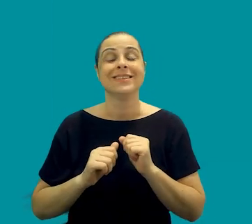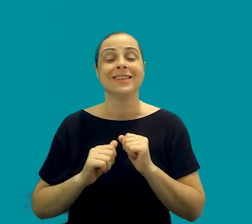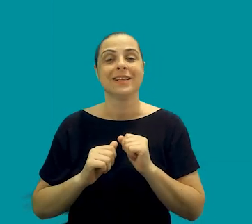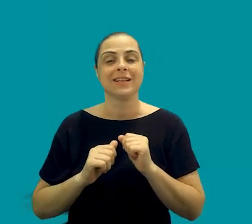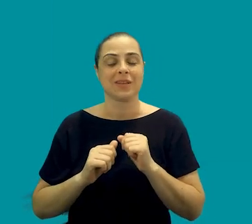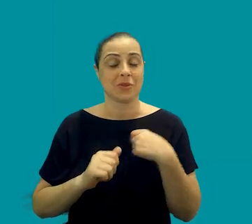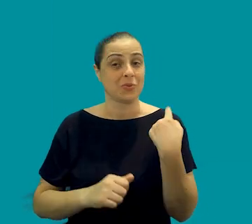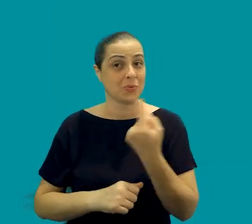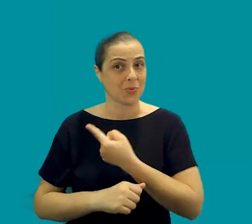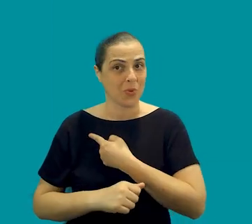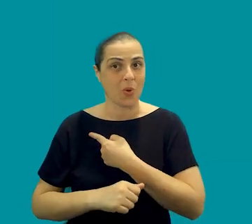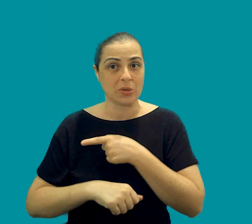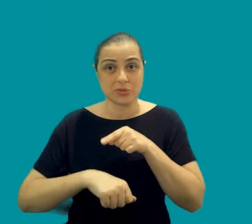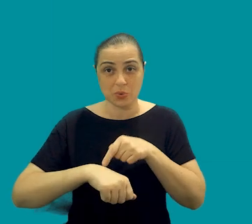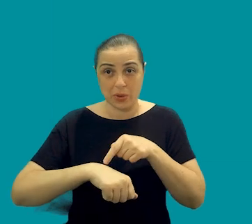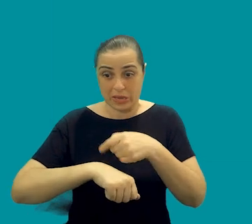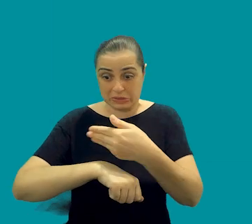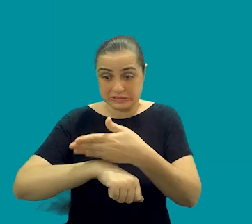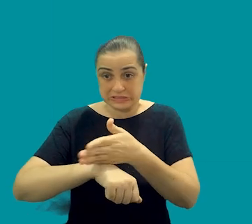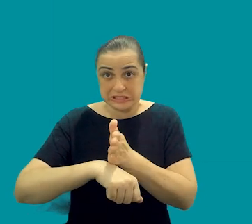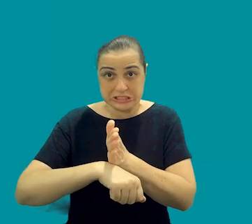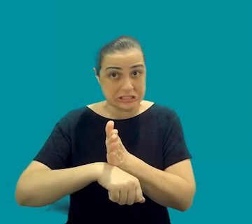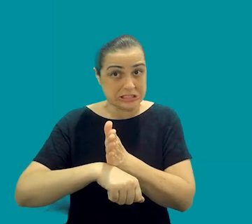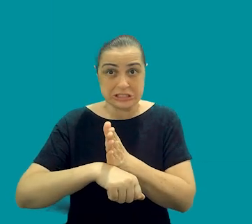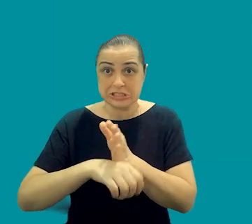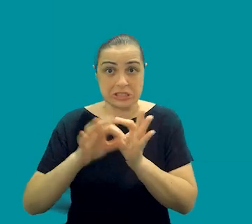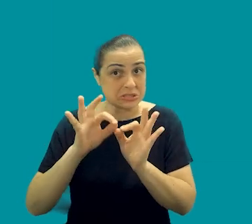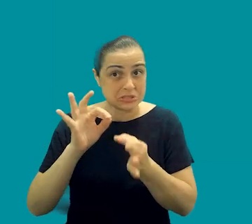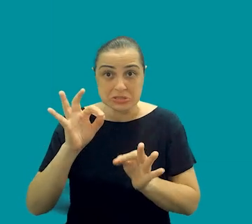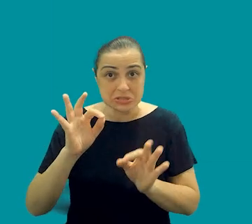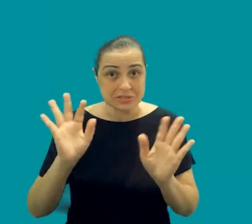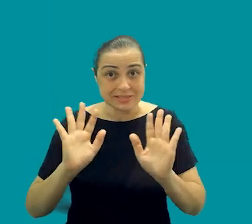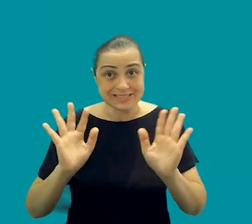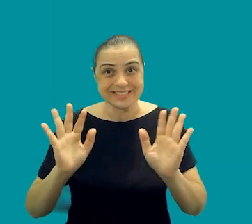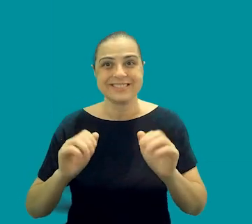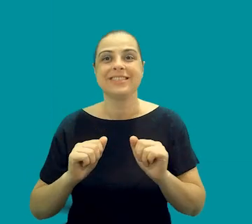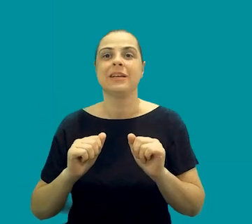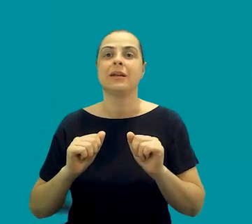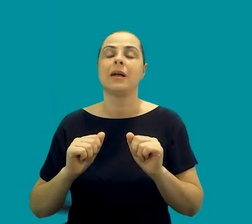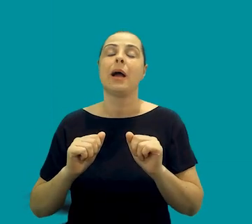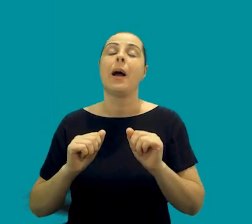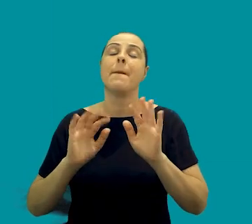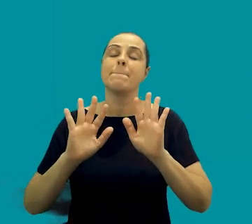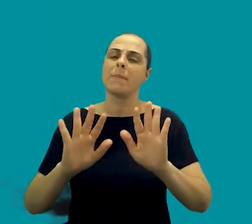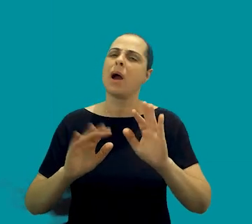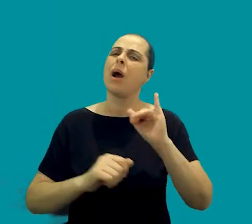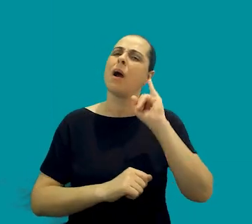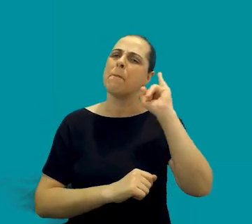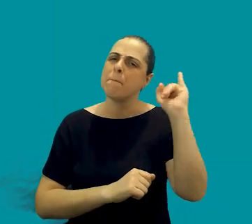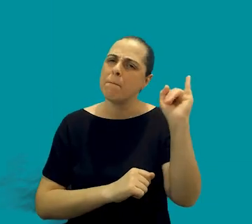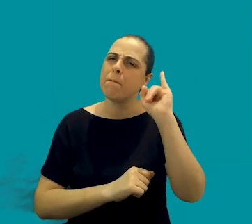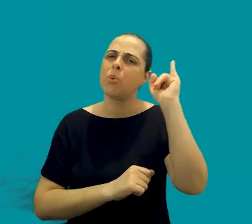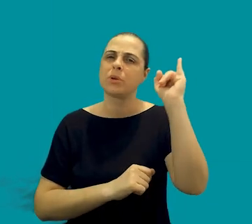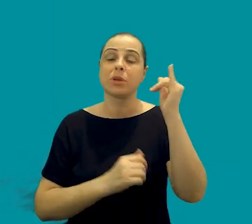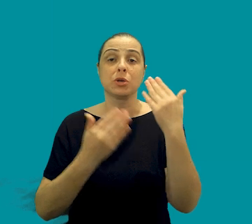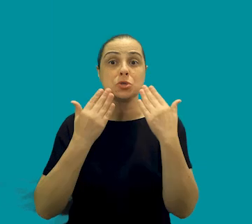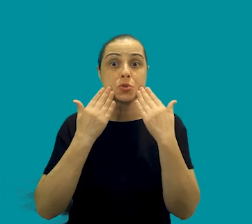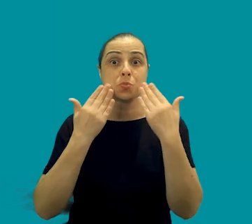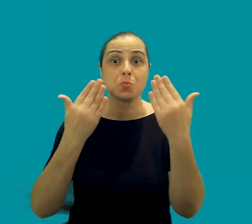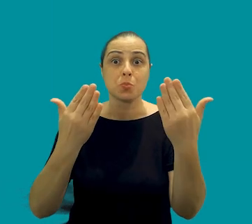acho que como a gente está até avançou no tempo, a gente não quer segurar muito vocês, mas para a gente é muito importante